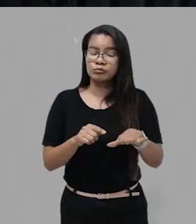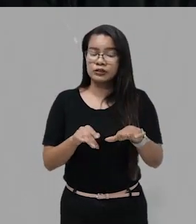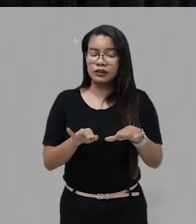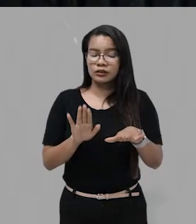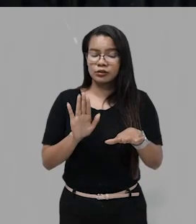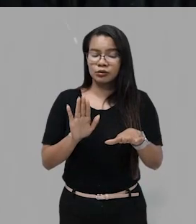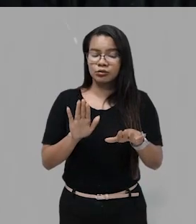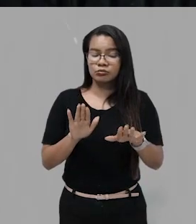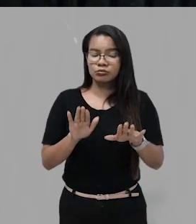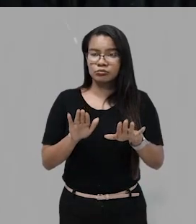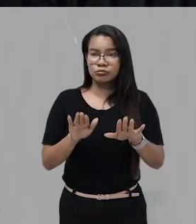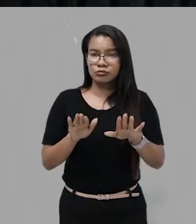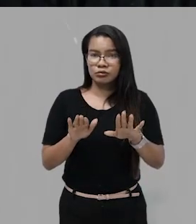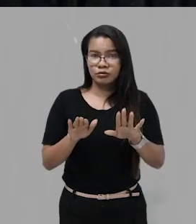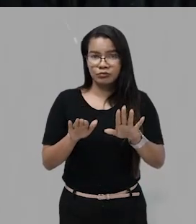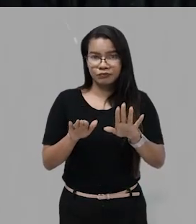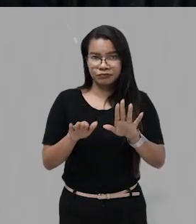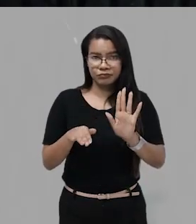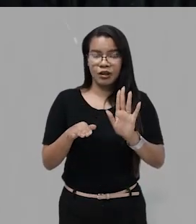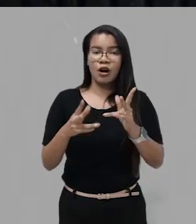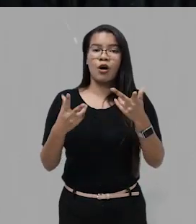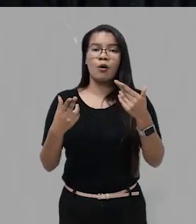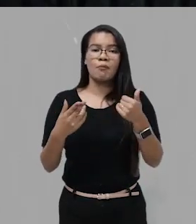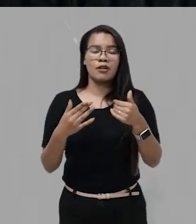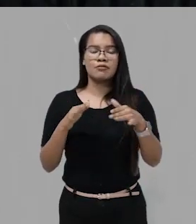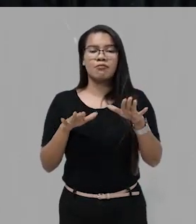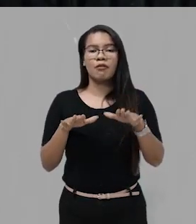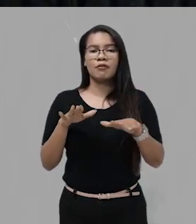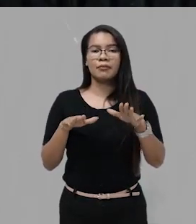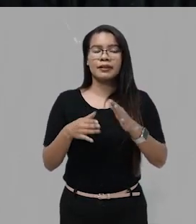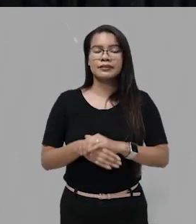mesmo movimento. Bem o quê? Uma excelente